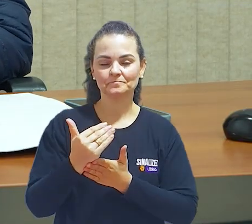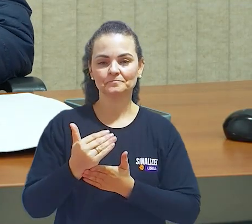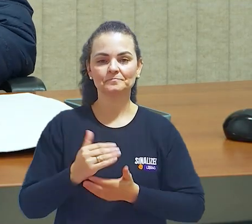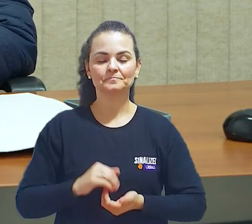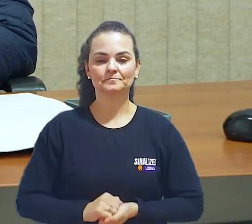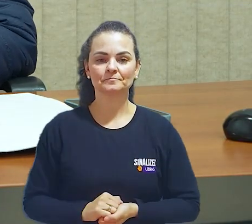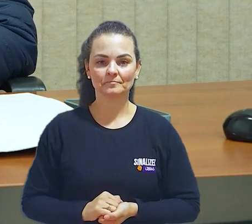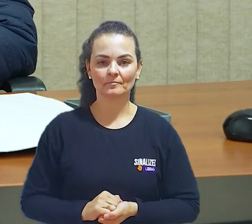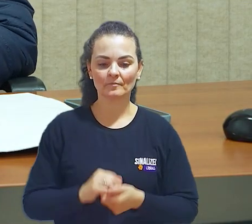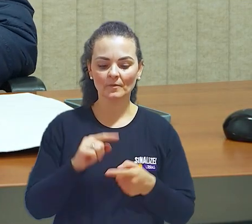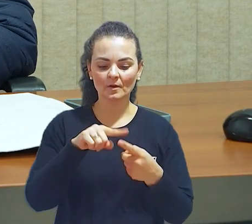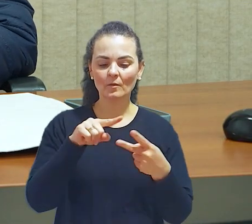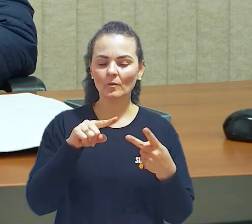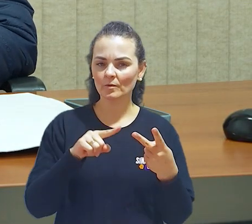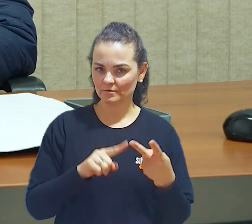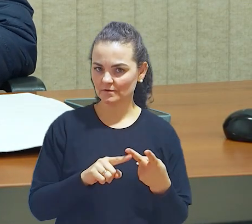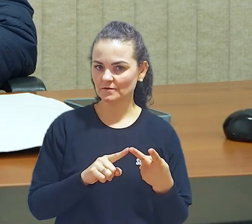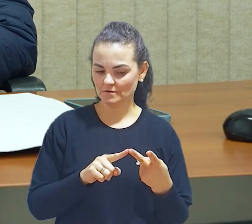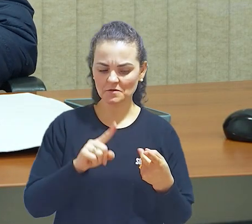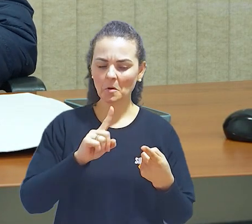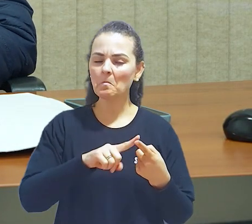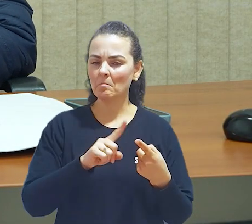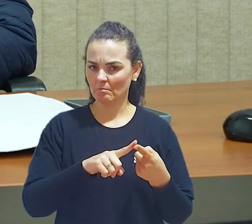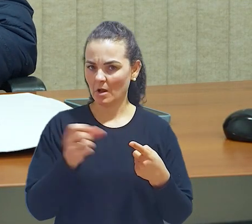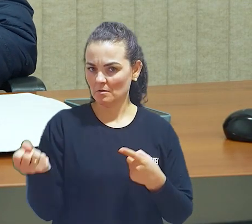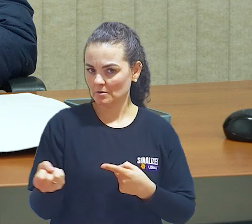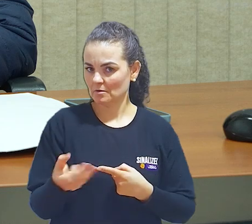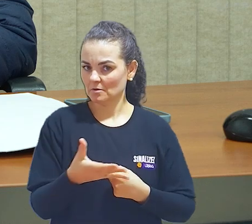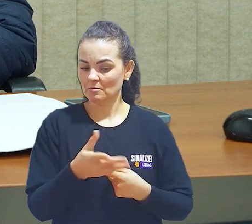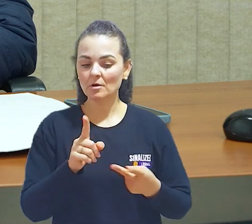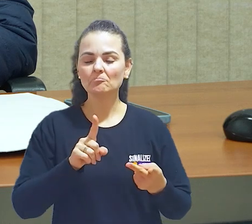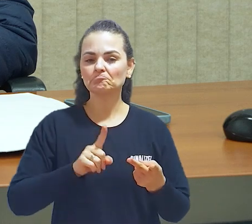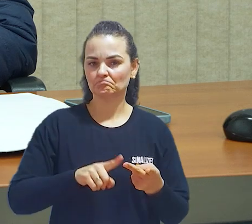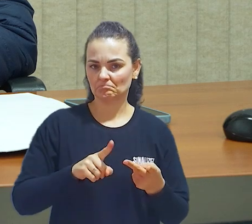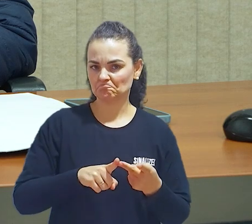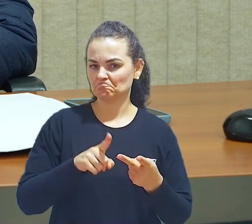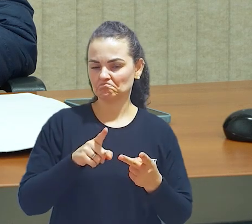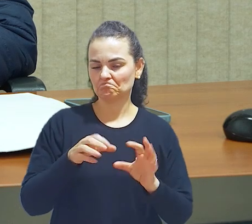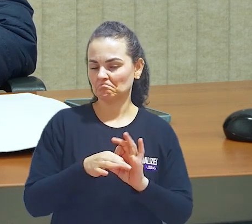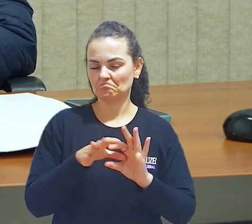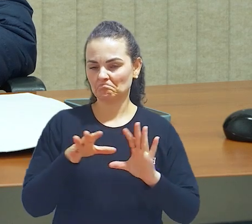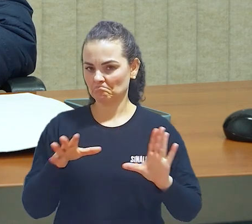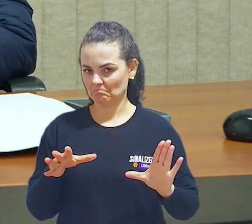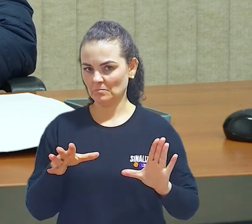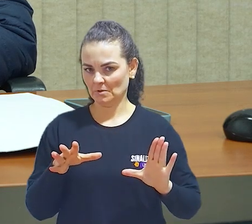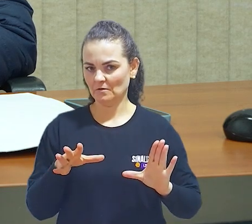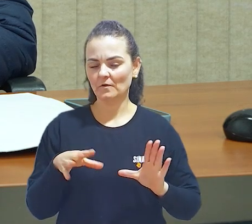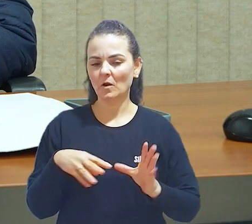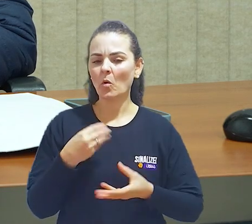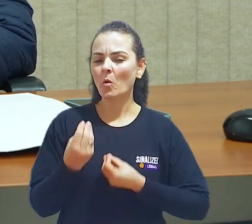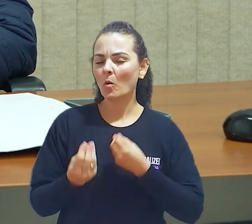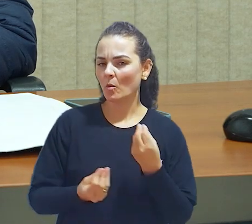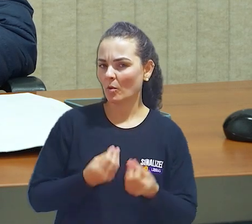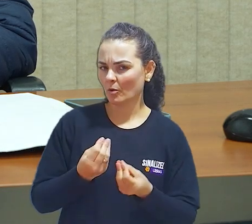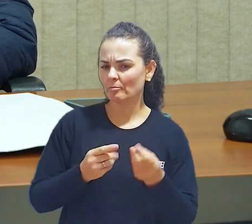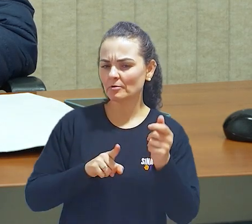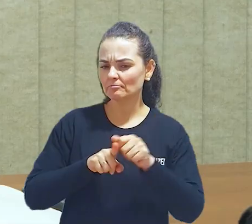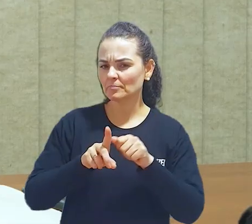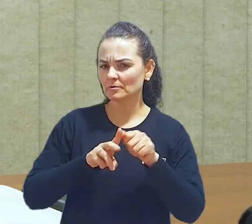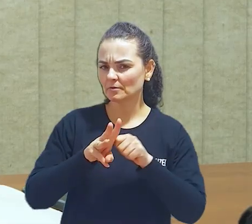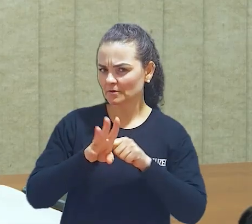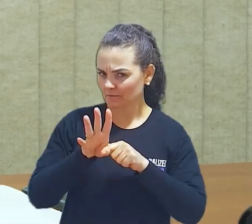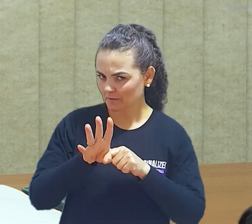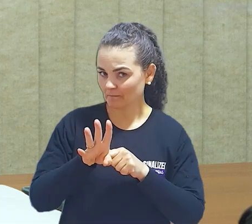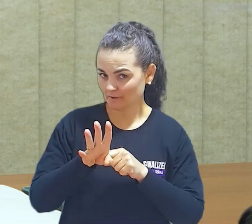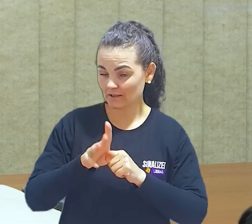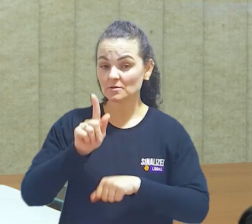dessas duas questões, né, seja da modernização, seja da questão da independência, como foram esses primeiros meses de gestão?